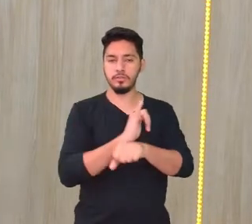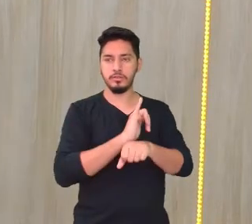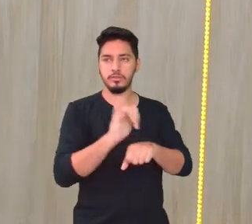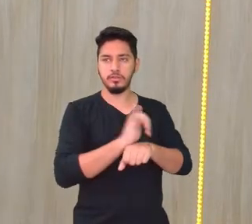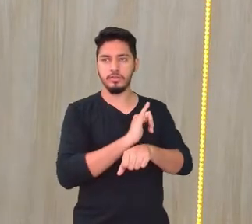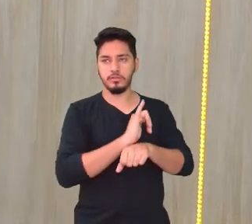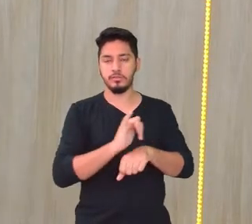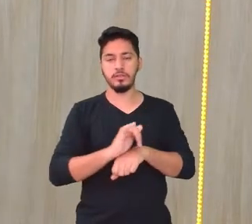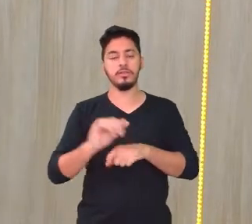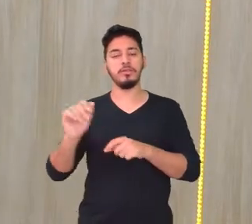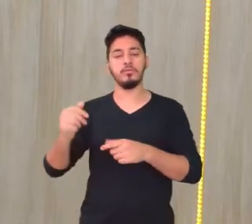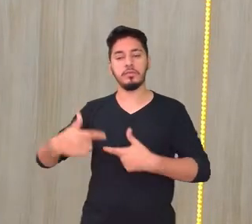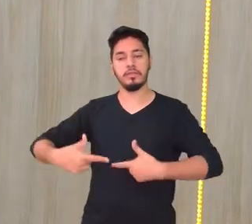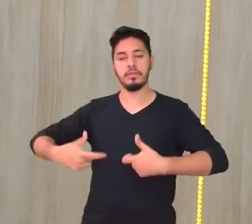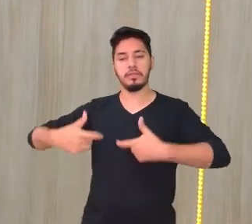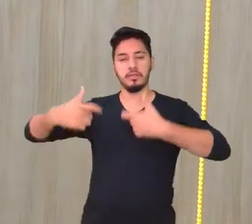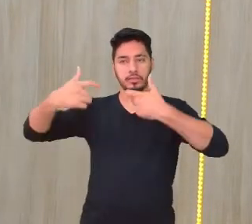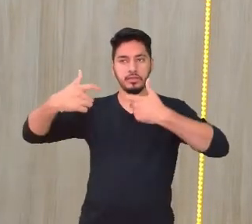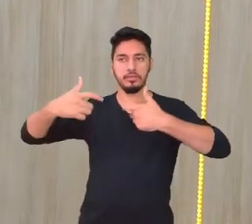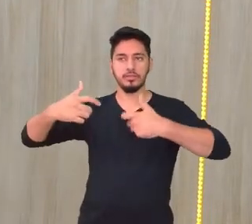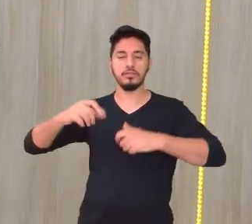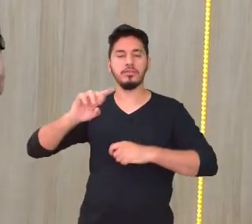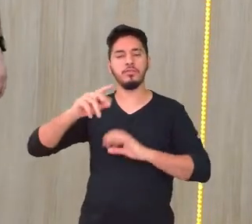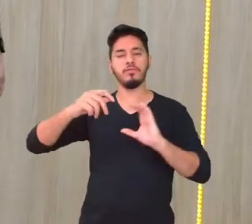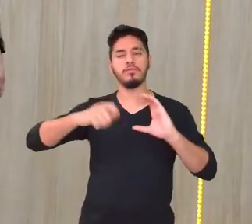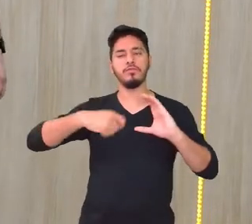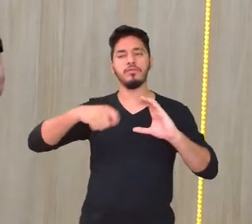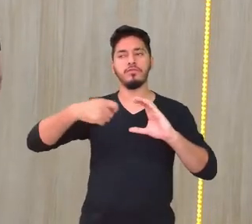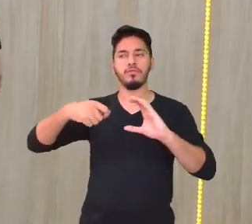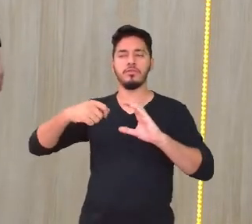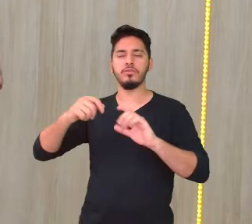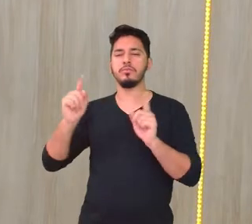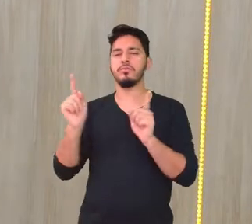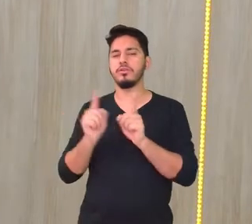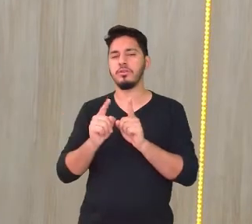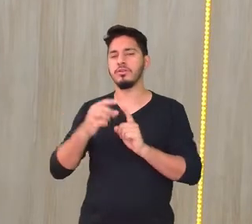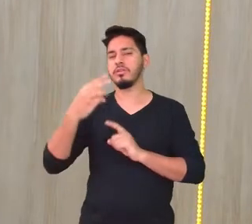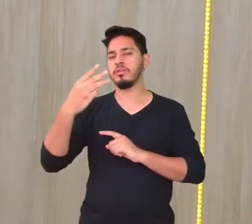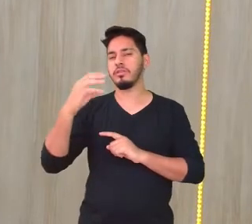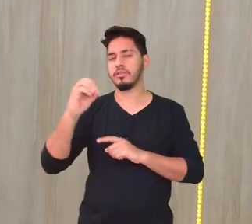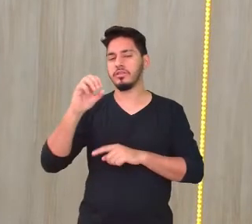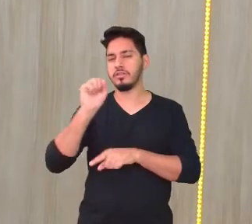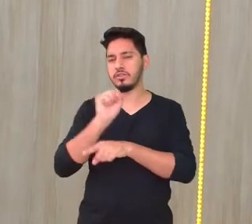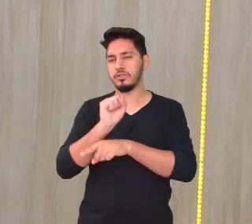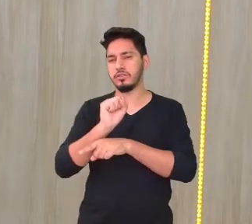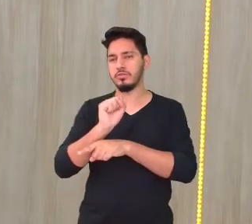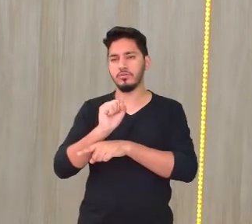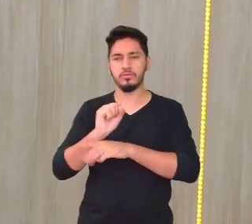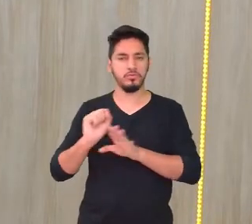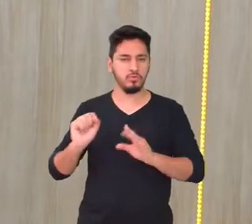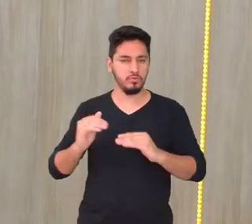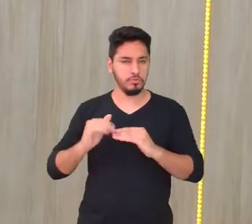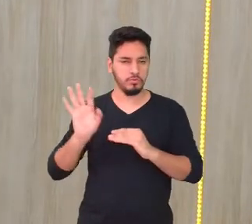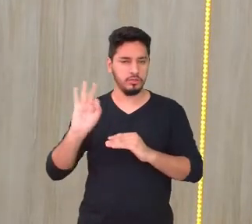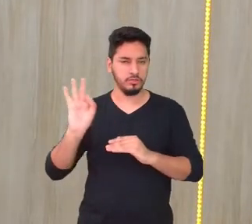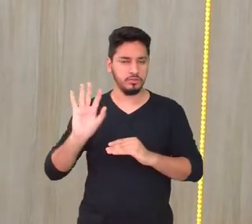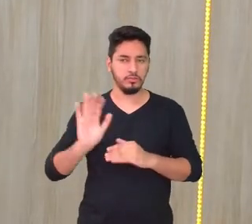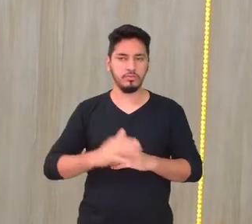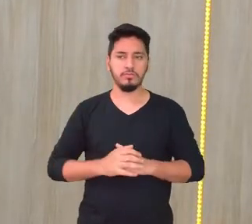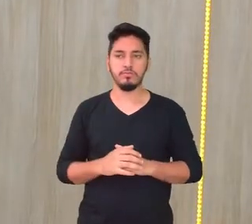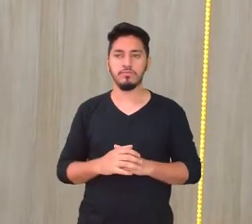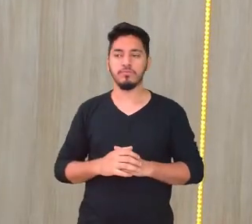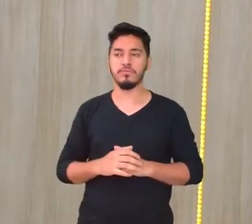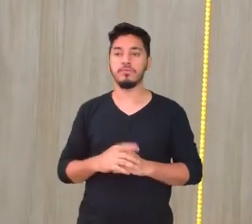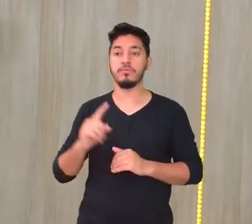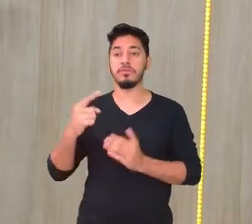que é a Guerra Relâmpago. Eu trouxe um pequeno vídeo, que é um vídeo curtinho de 30 segundos, acho não mais do que isso, que